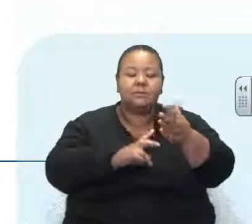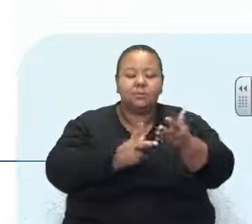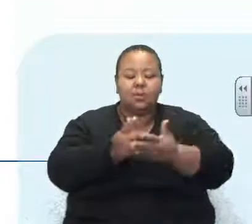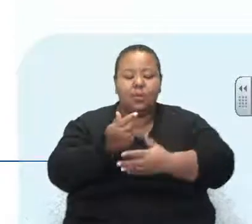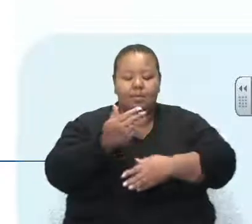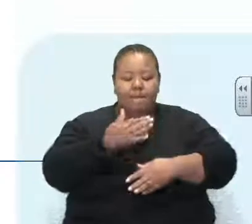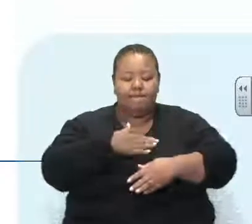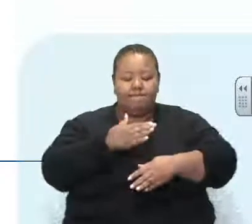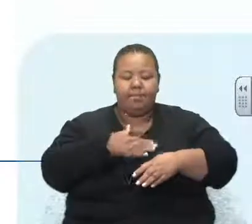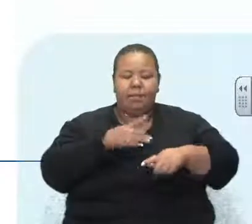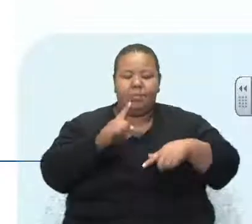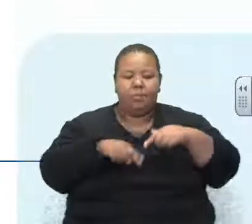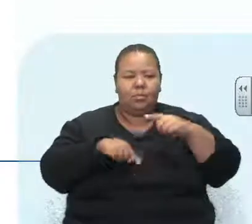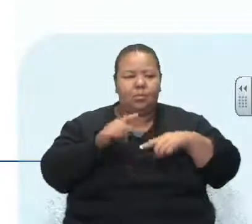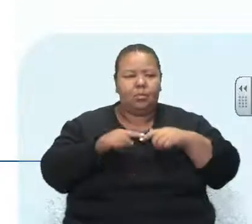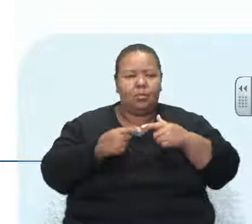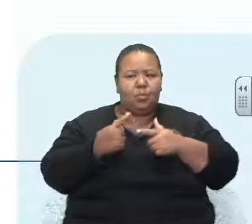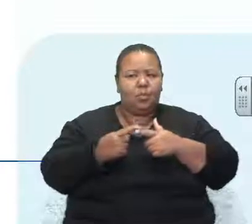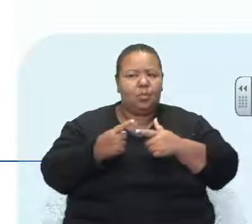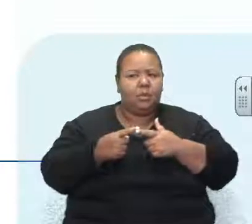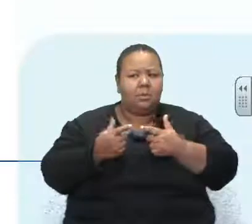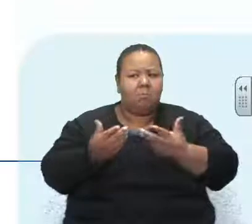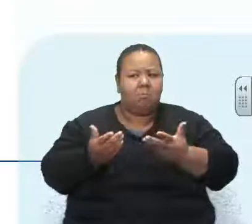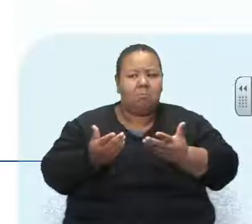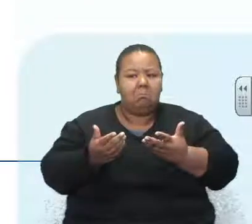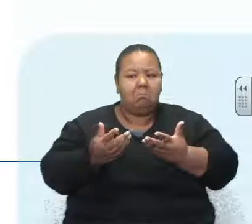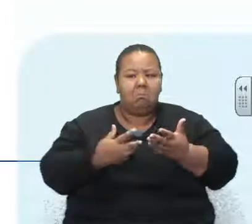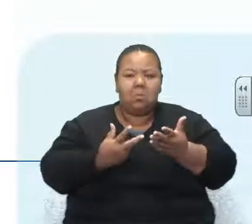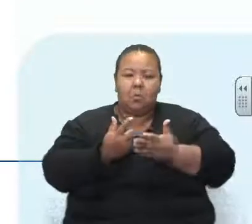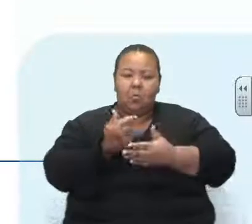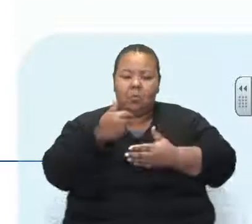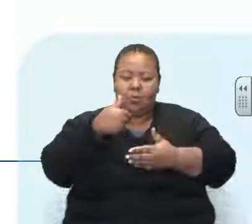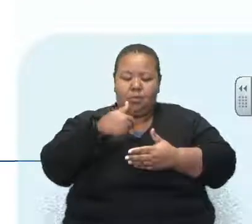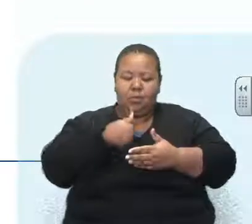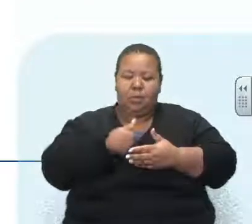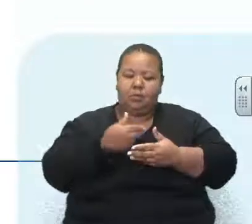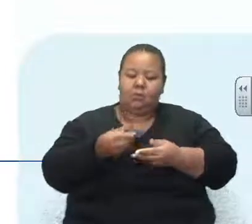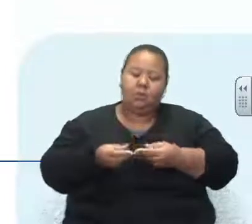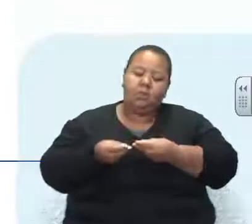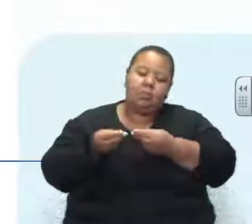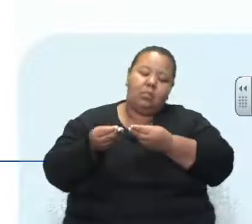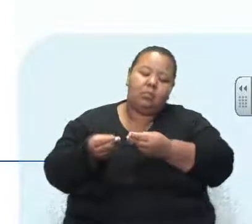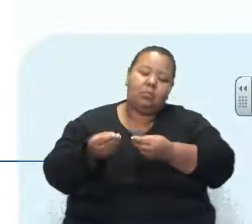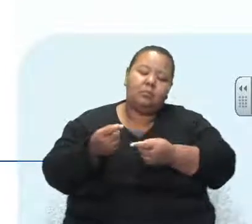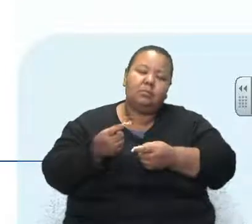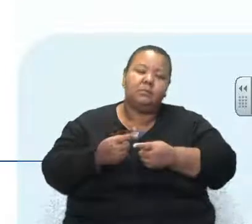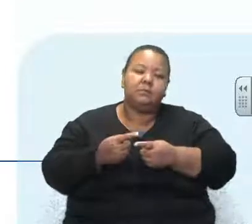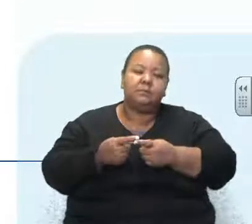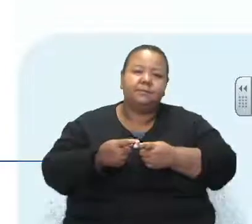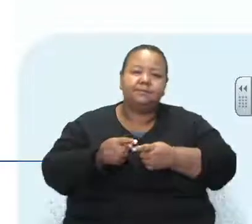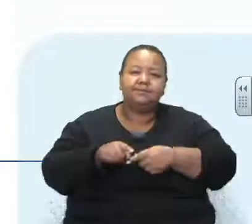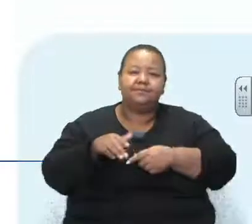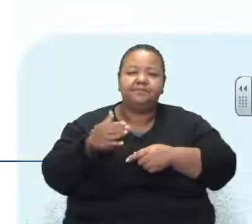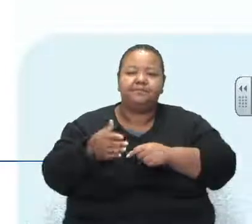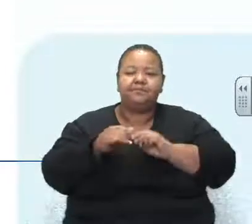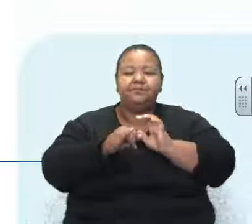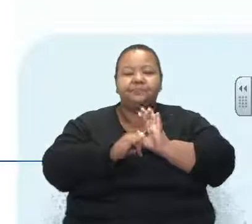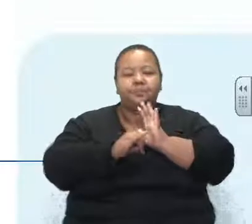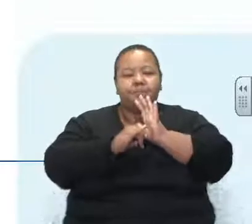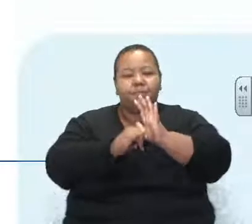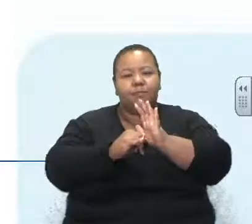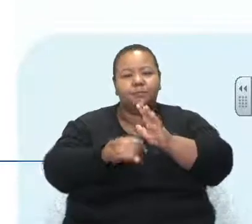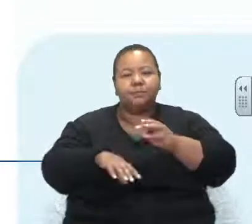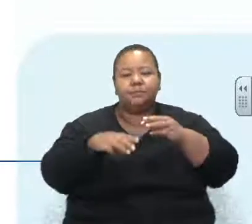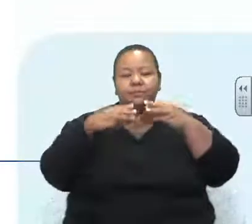minha mercadoria, compram o meu produto, compram o que eu tenho a oferecer ali? Então, os indicadores